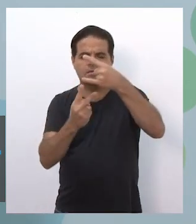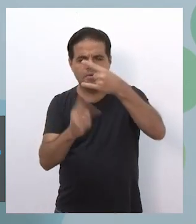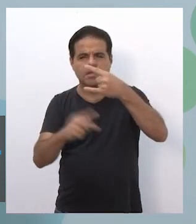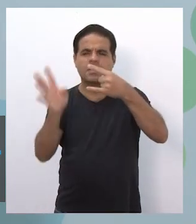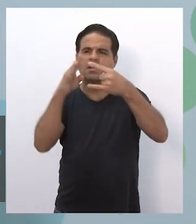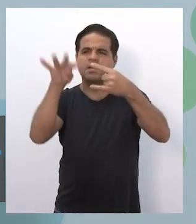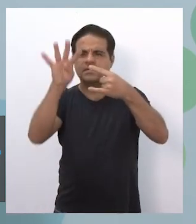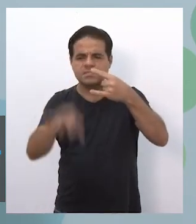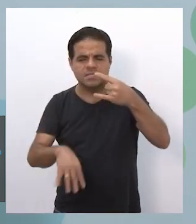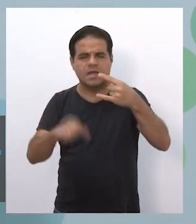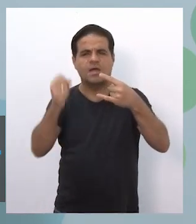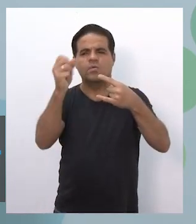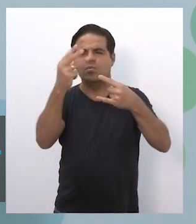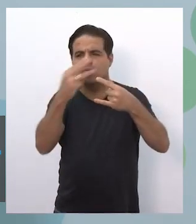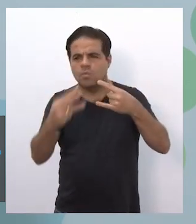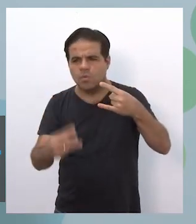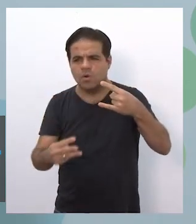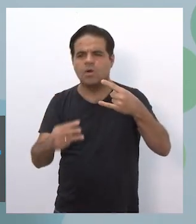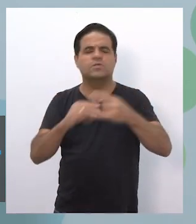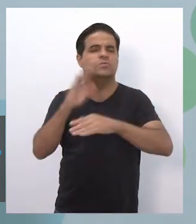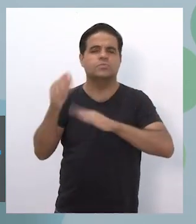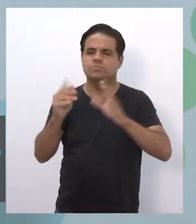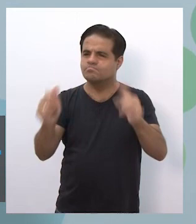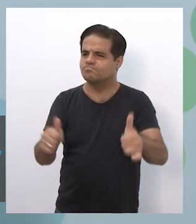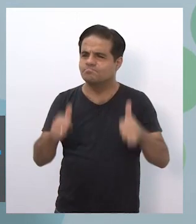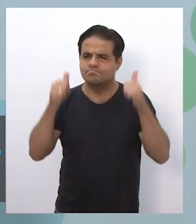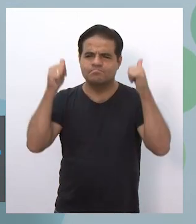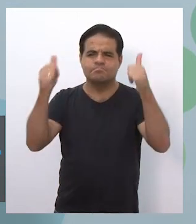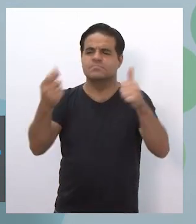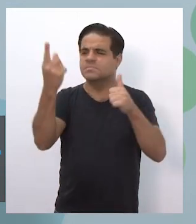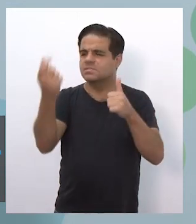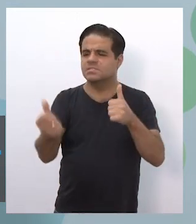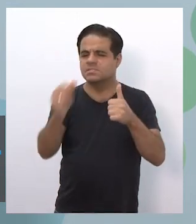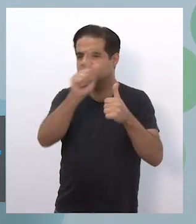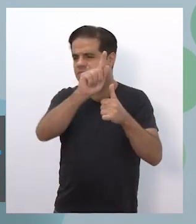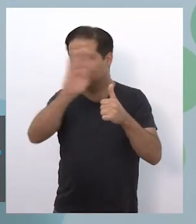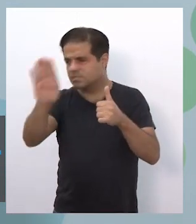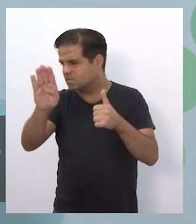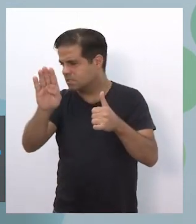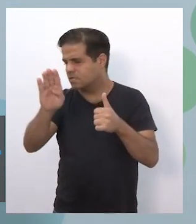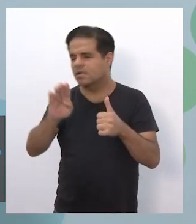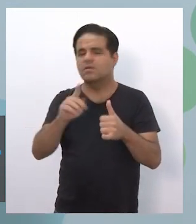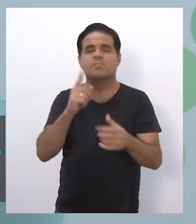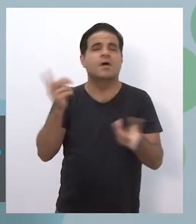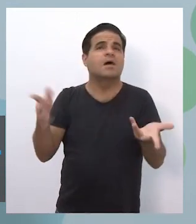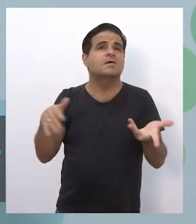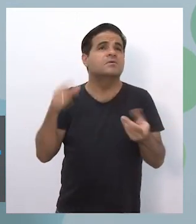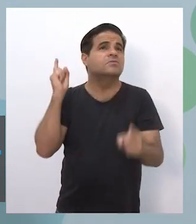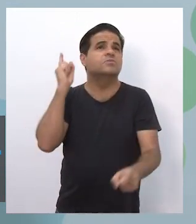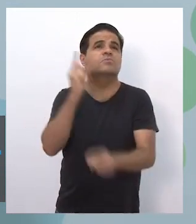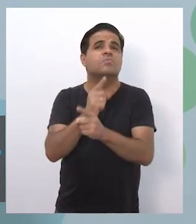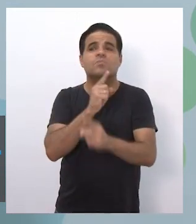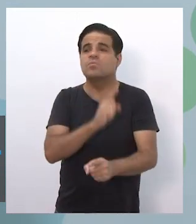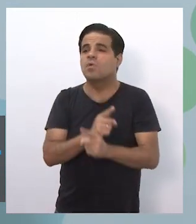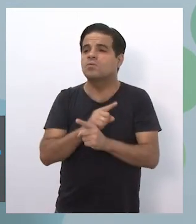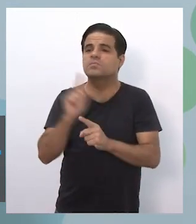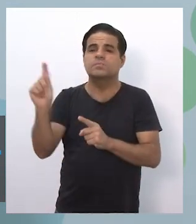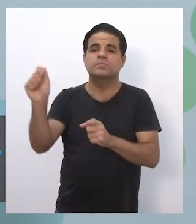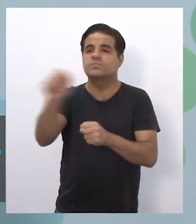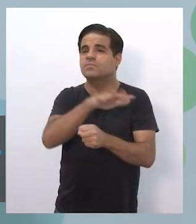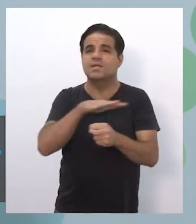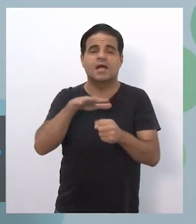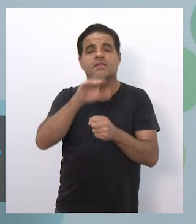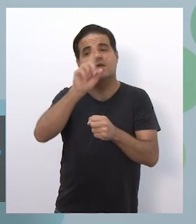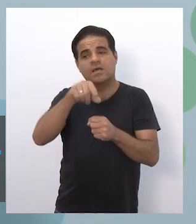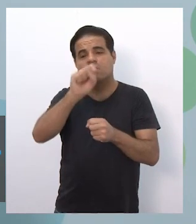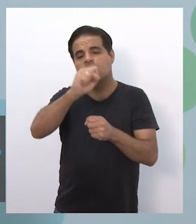Excel, seria o melhor cenário de todos, 16 GB, né? Mas o que a gente encontra pronto assim no mercado é 8 GB